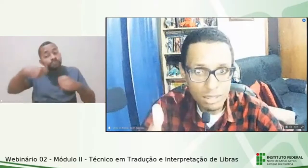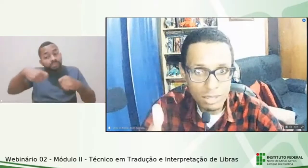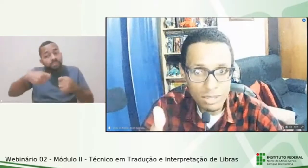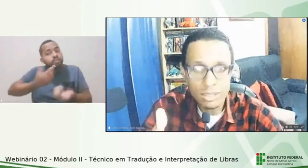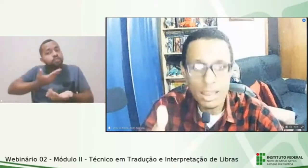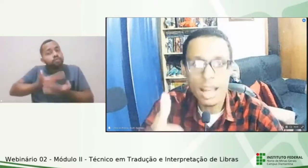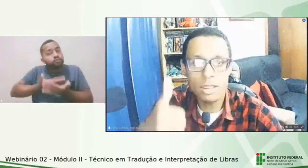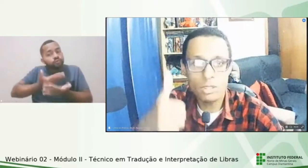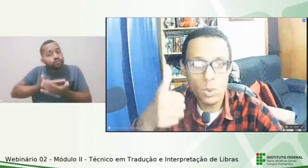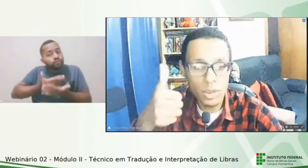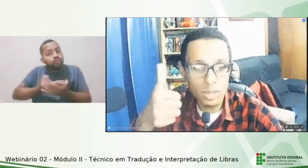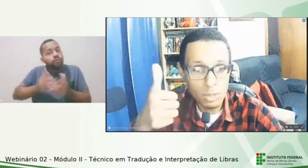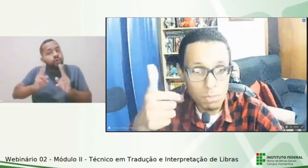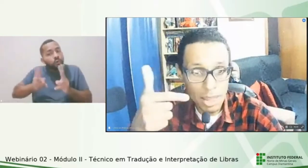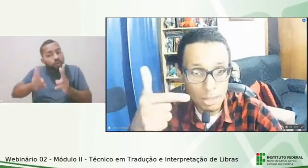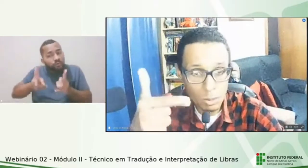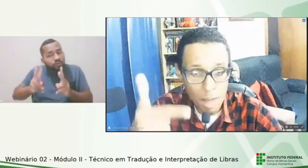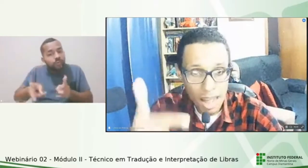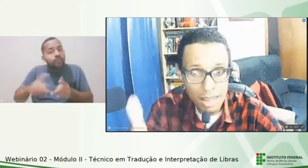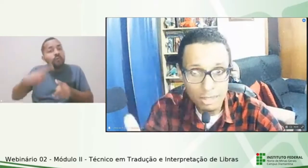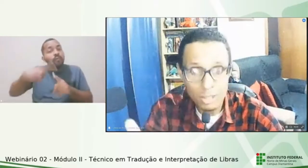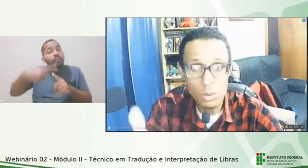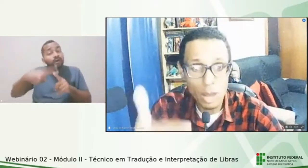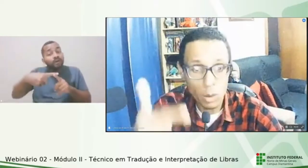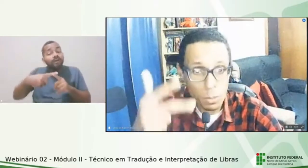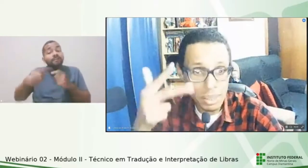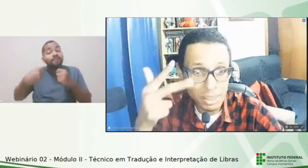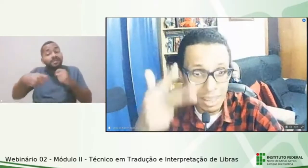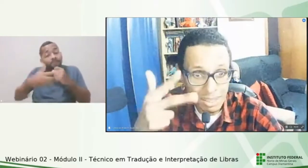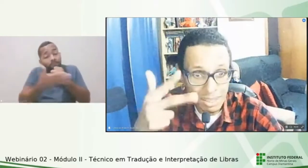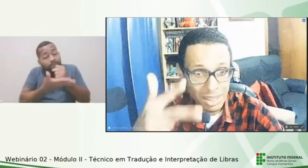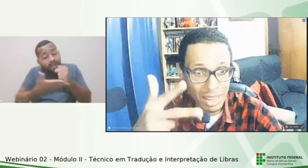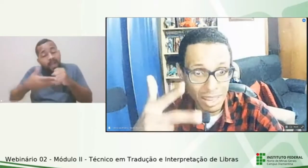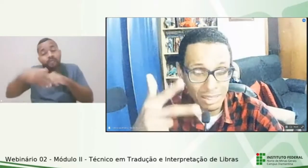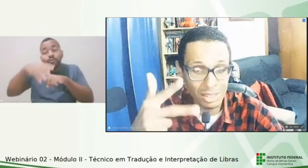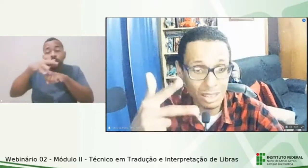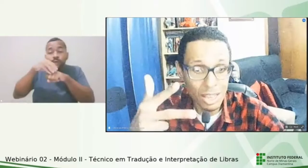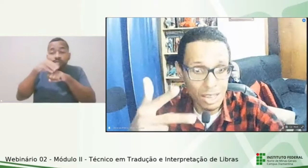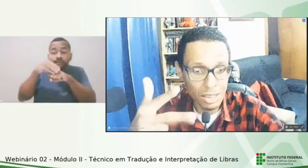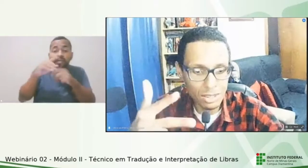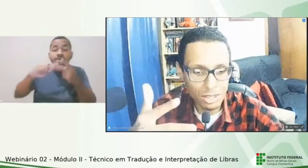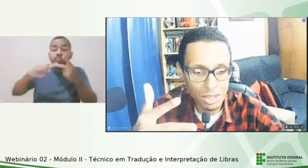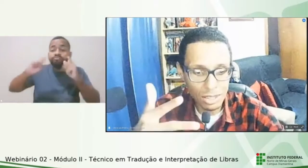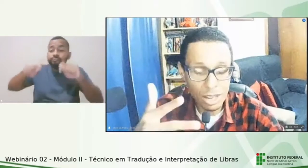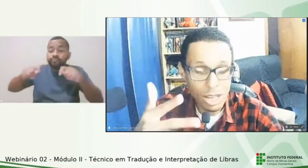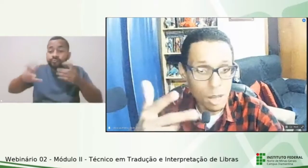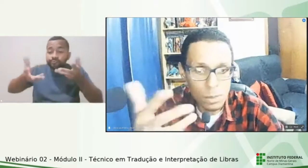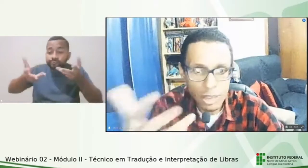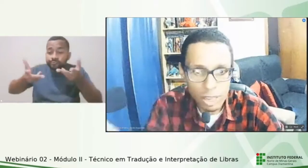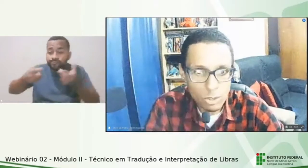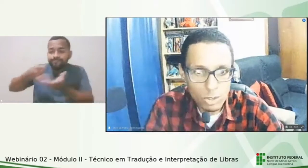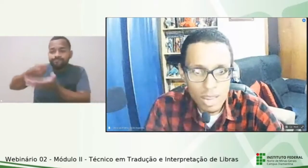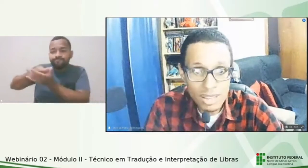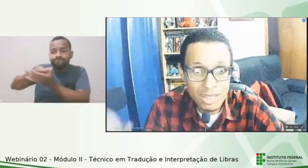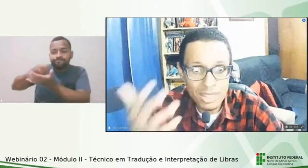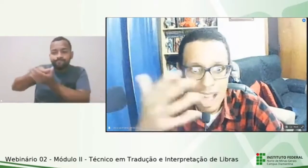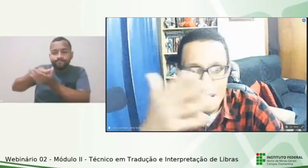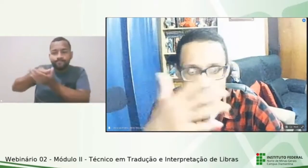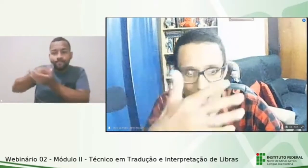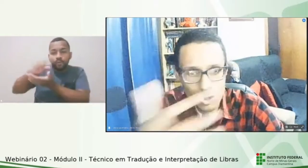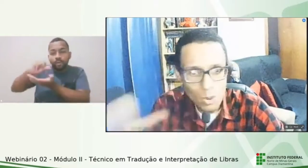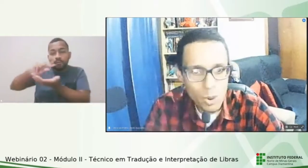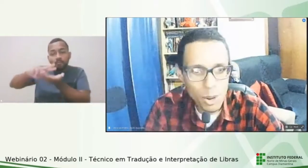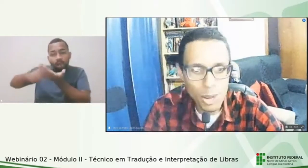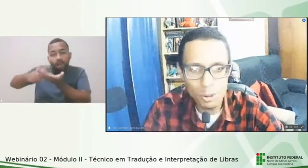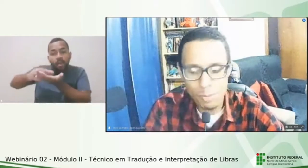habilidades necessárias, o conhecimento básico e a competência que é exigida para traduzir as